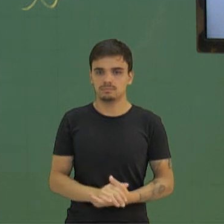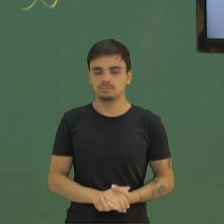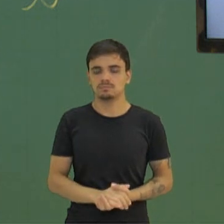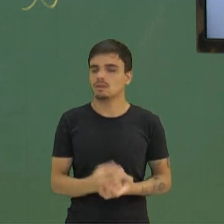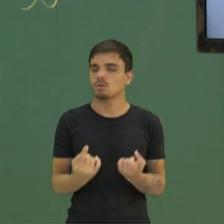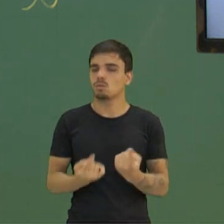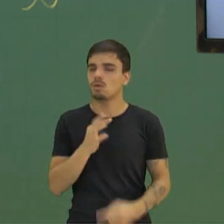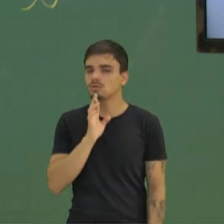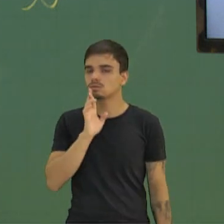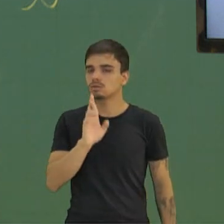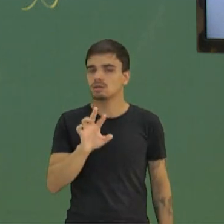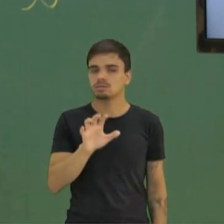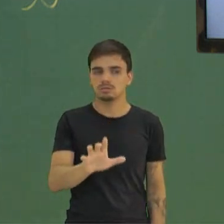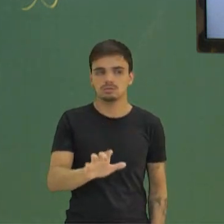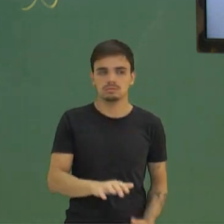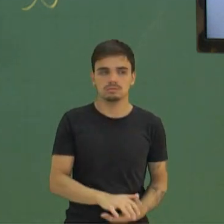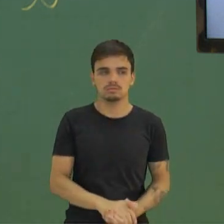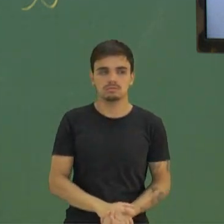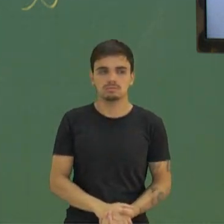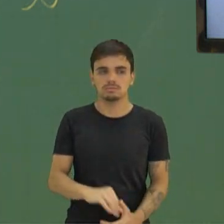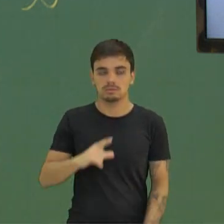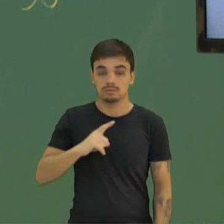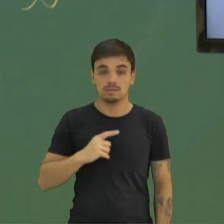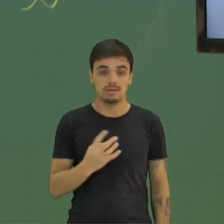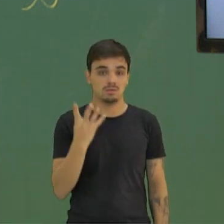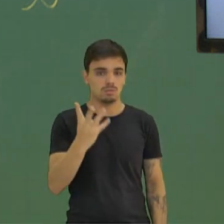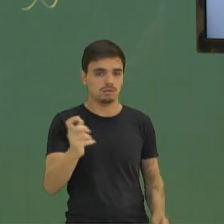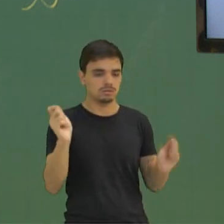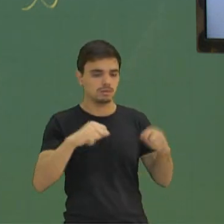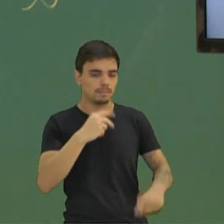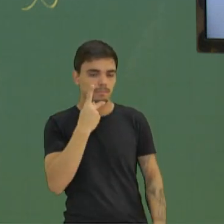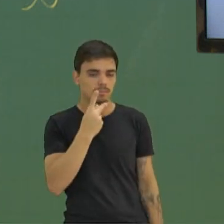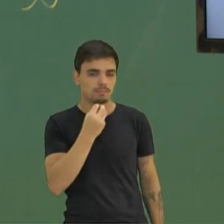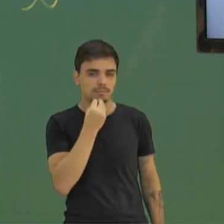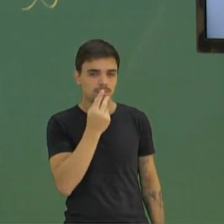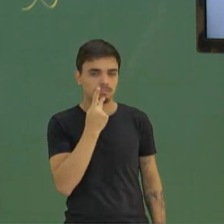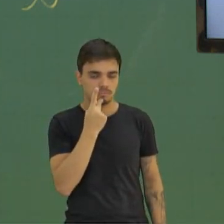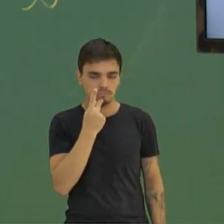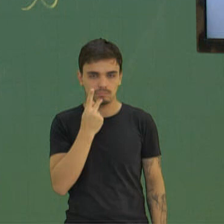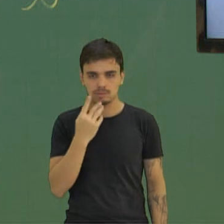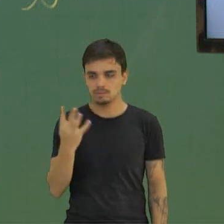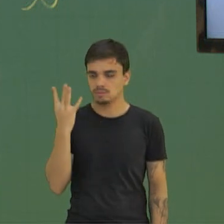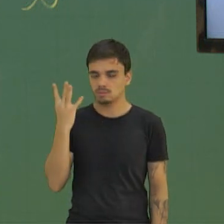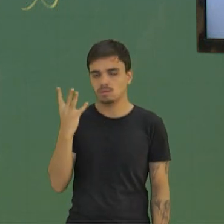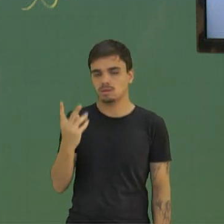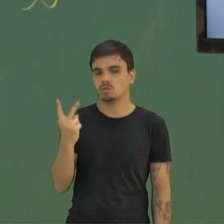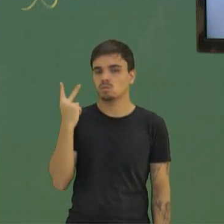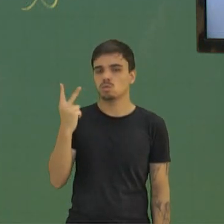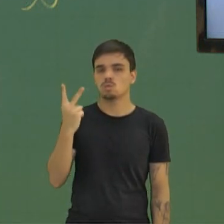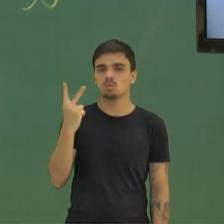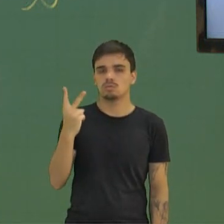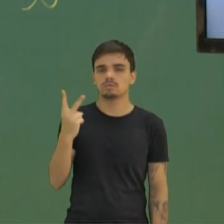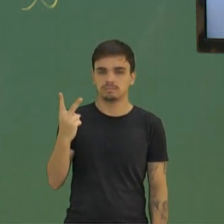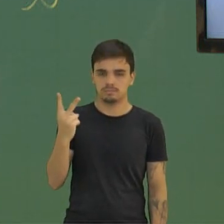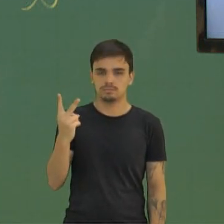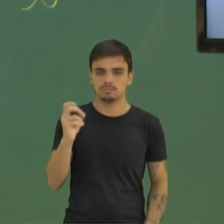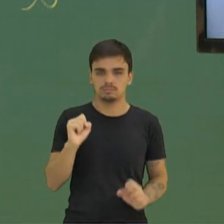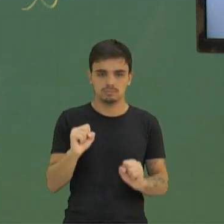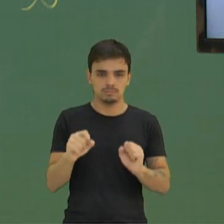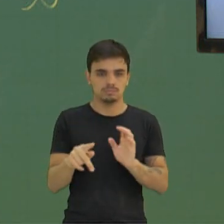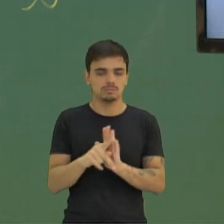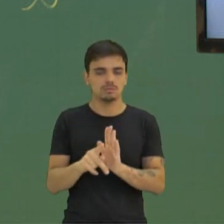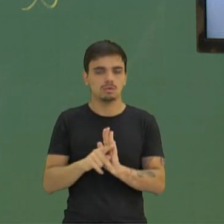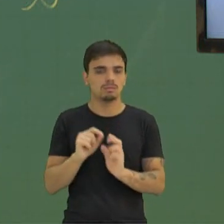Qual é o resultado Olha lá eu tenho quatro possibilidades dessas quatro horas duas delas a